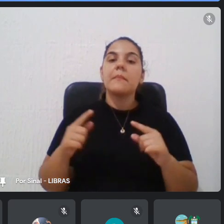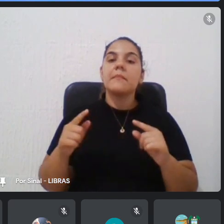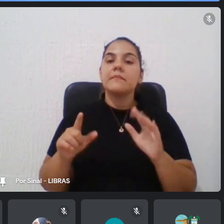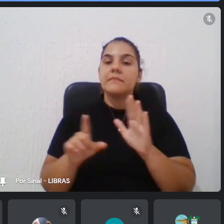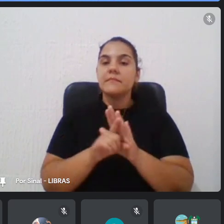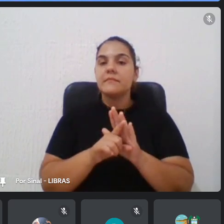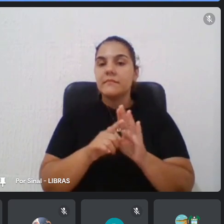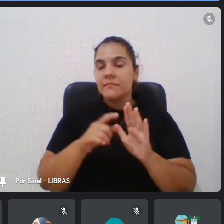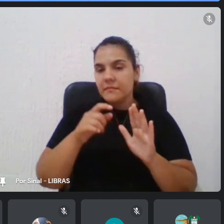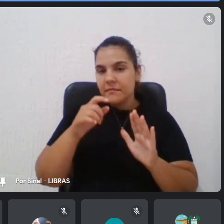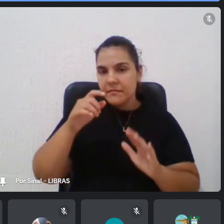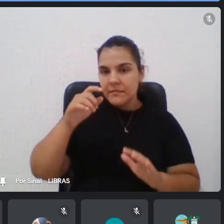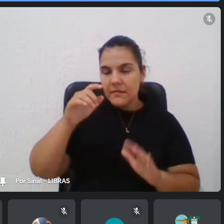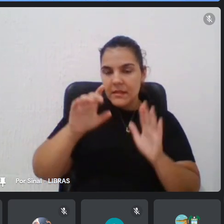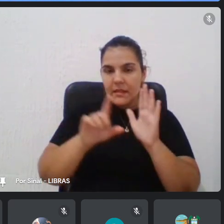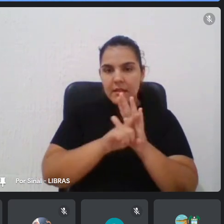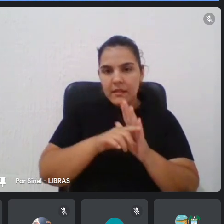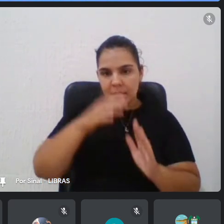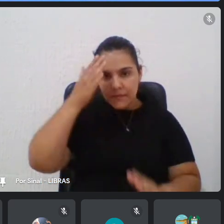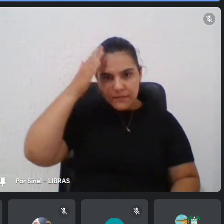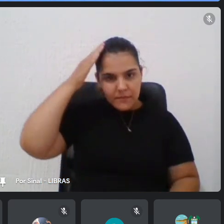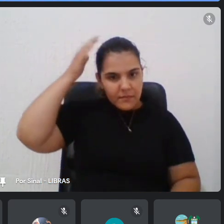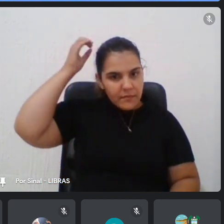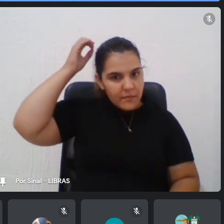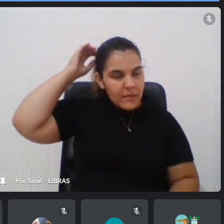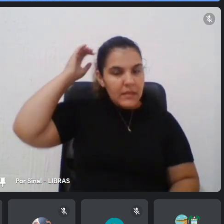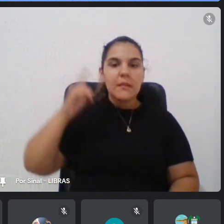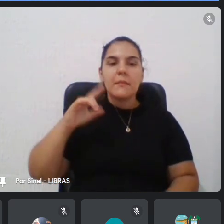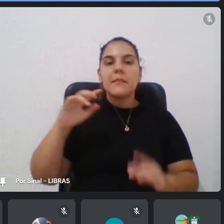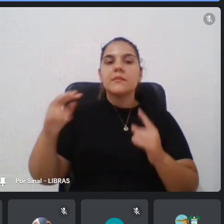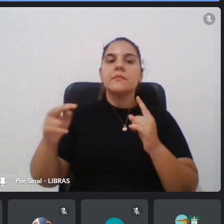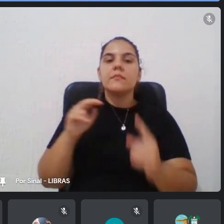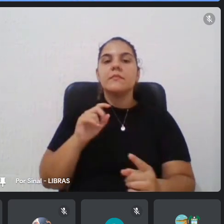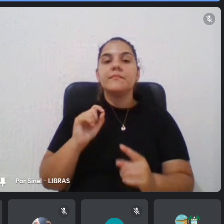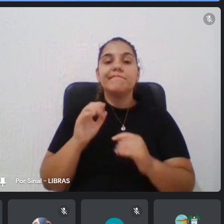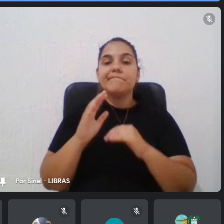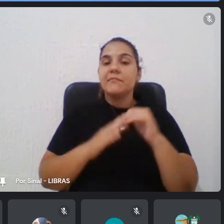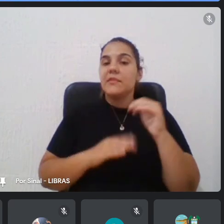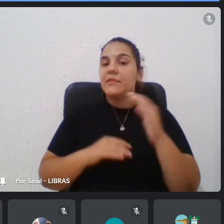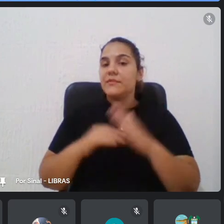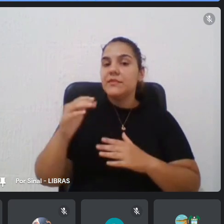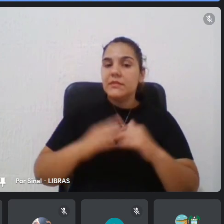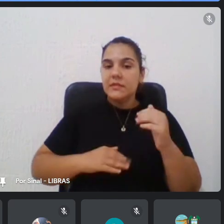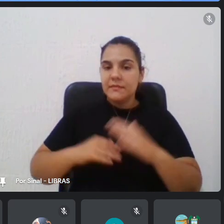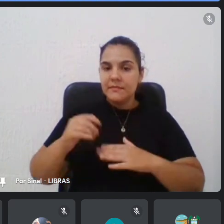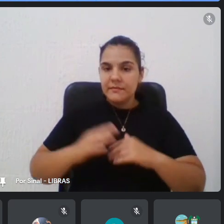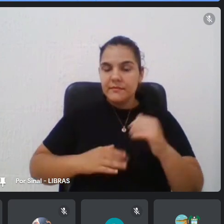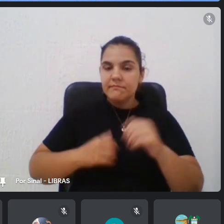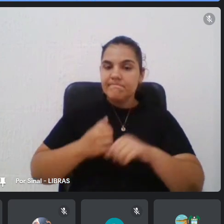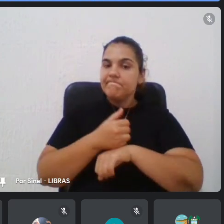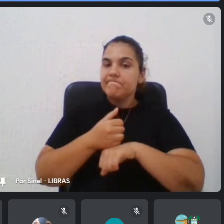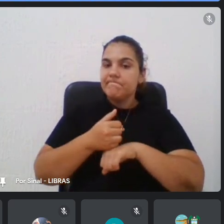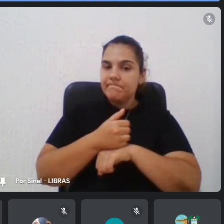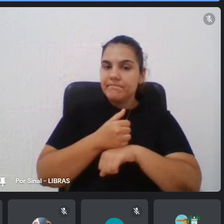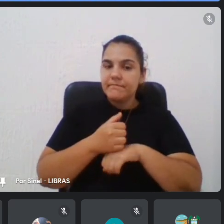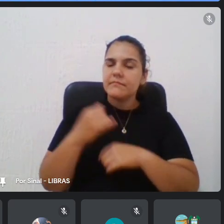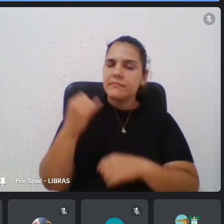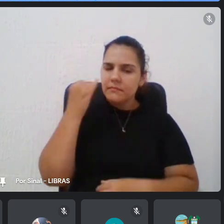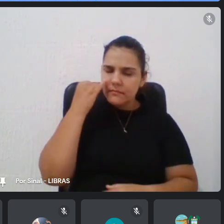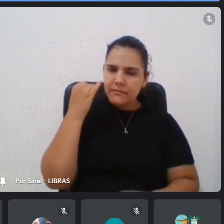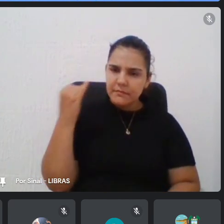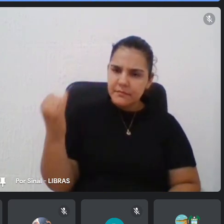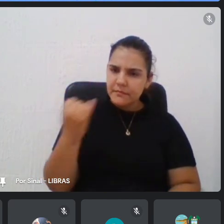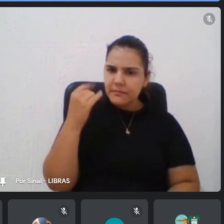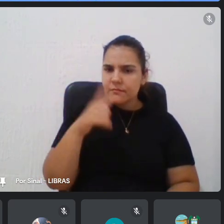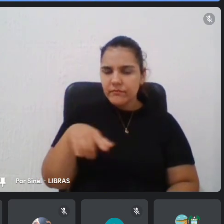audiovisual é um conceito mais profissional, certo? Então, é interessante que vocês busquem parceiros e parceiras que possam colocar